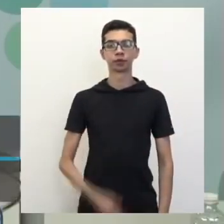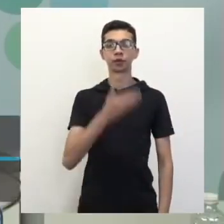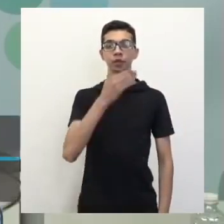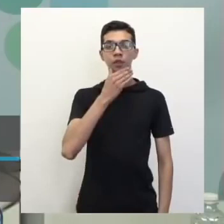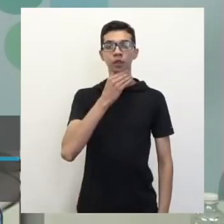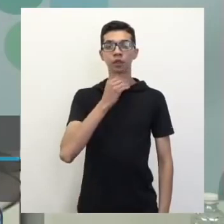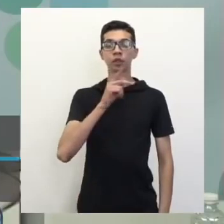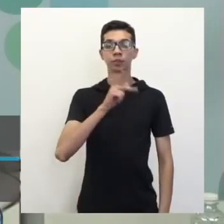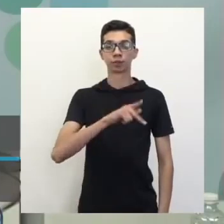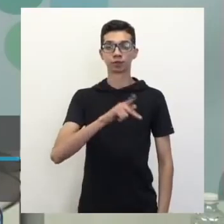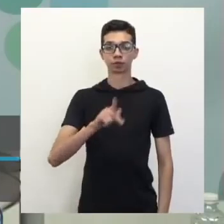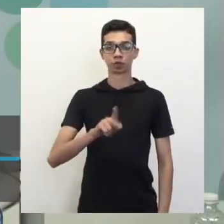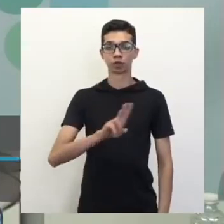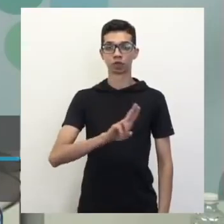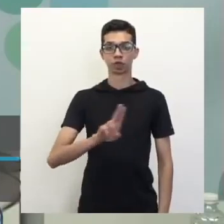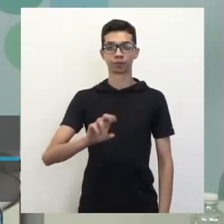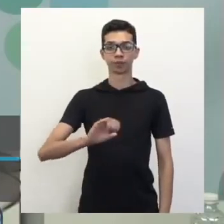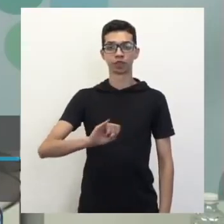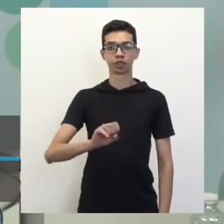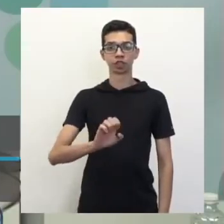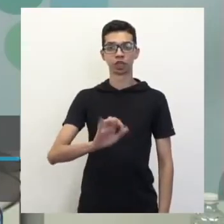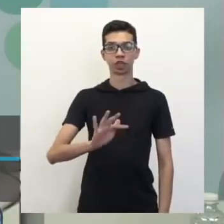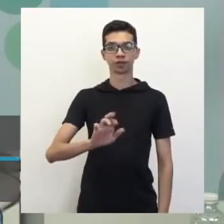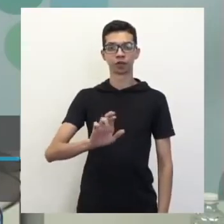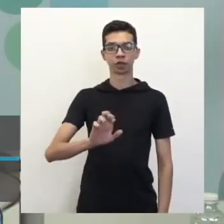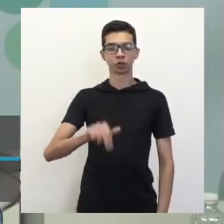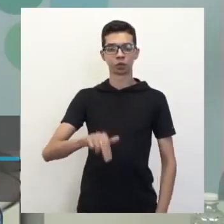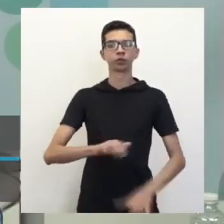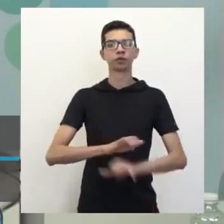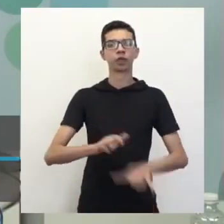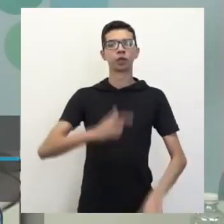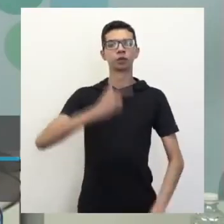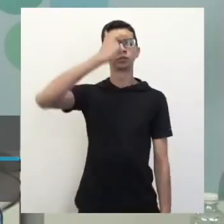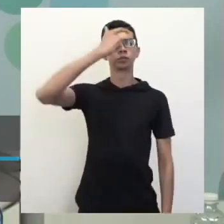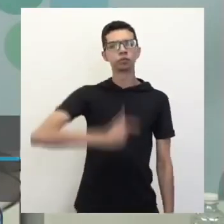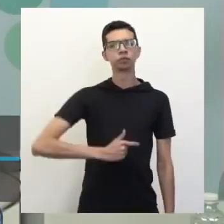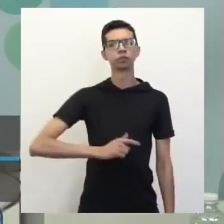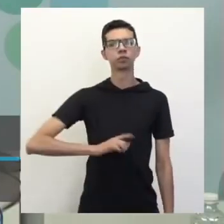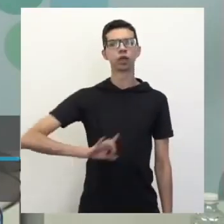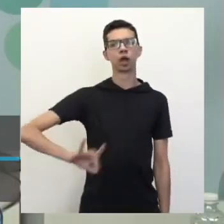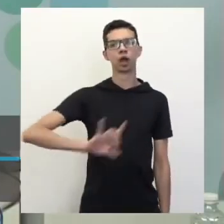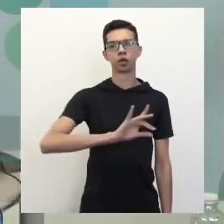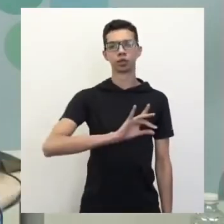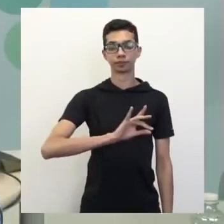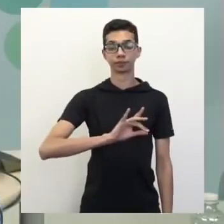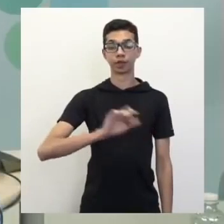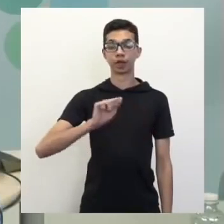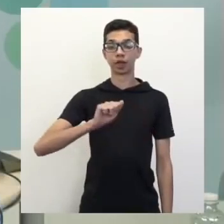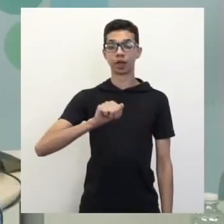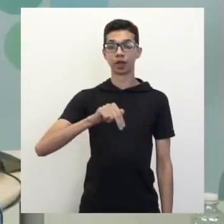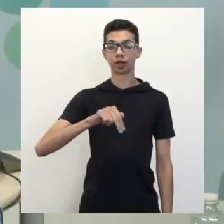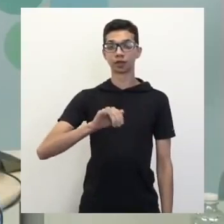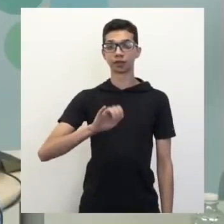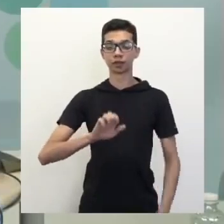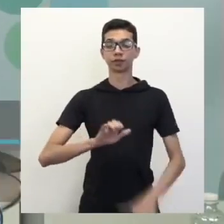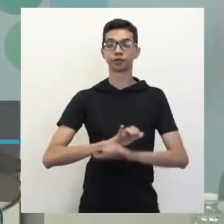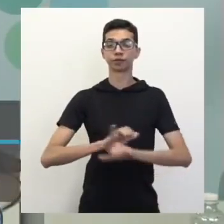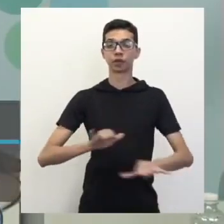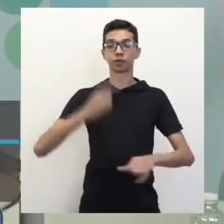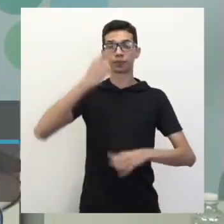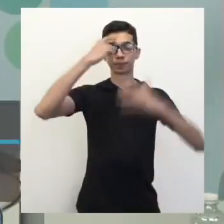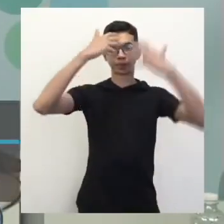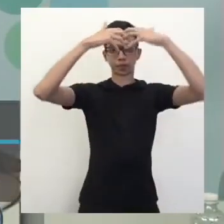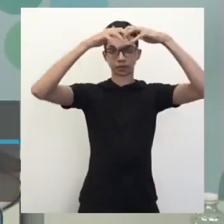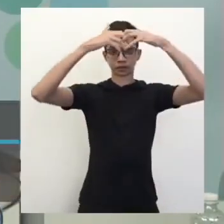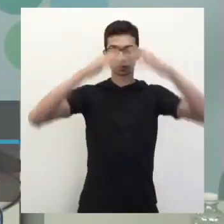Jefferson cita caráter. A Anne, pensamento. A Viviane cita nosso status na